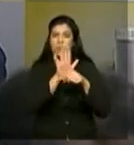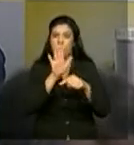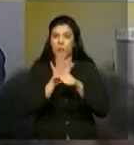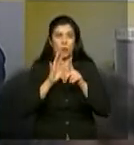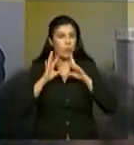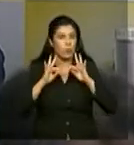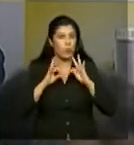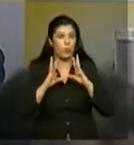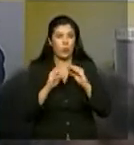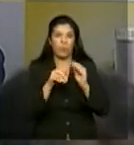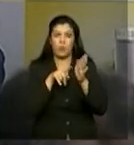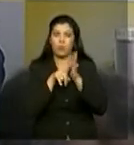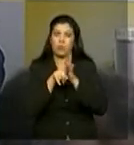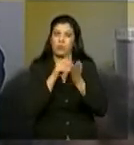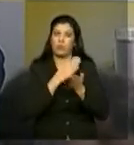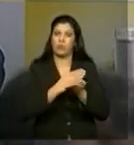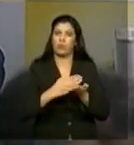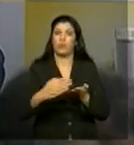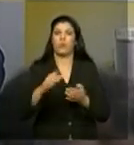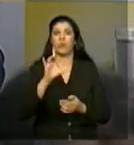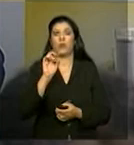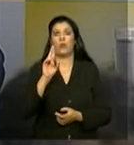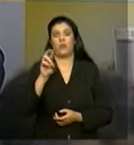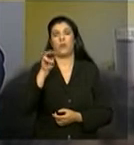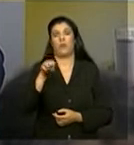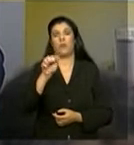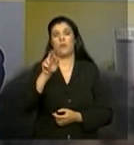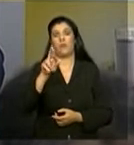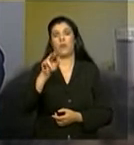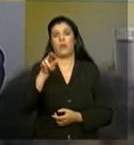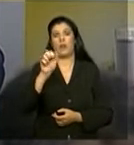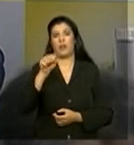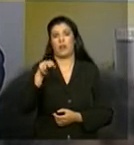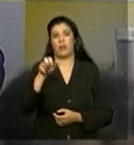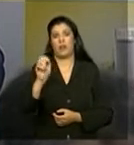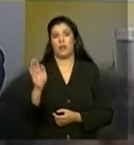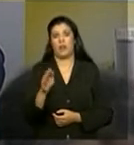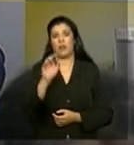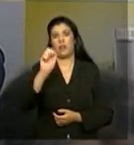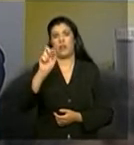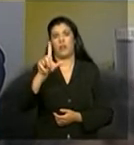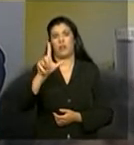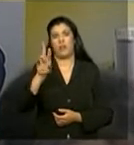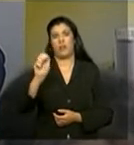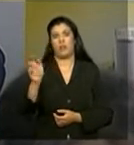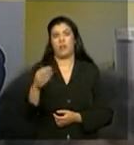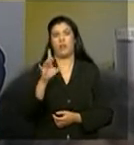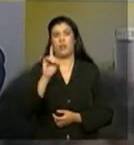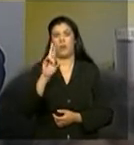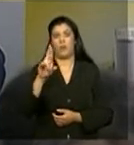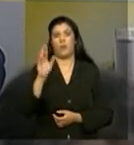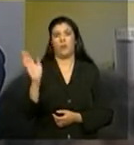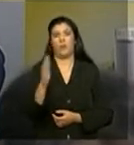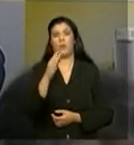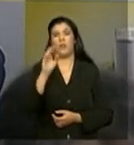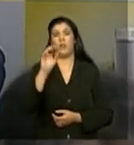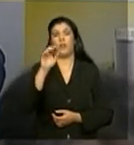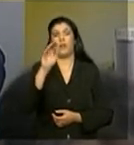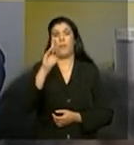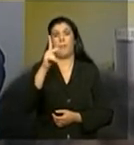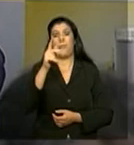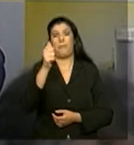totalidade do processo a doutora mariana solidar selva ea doutora patrícia bernardes